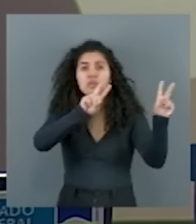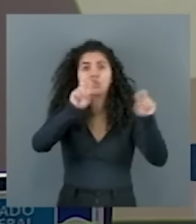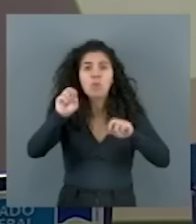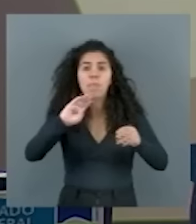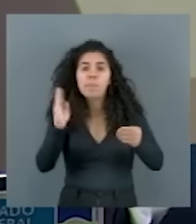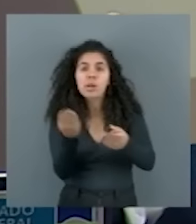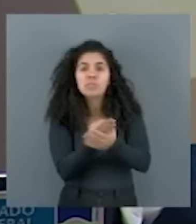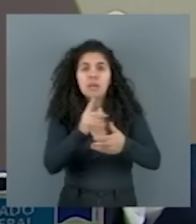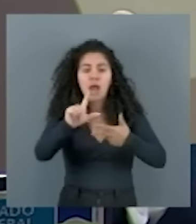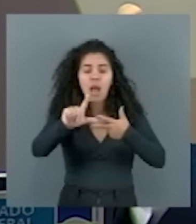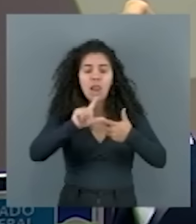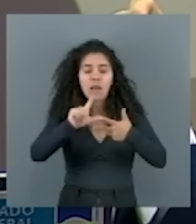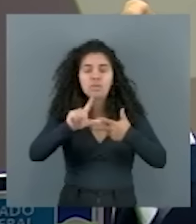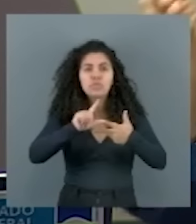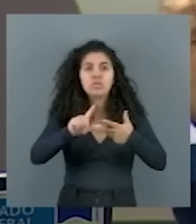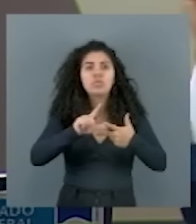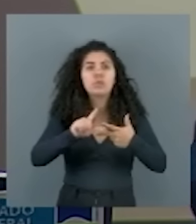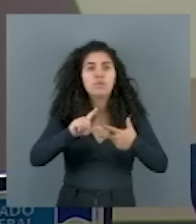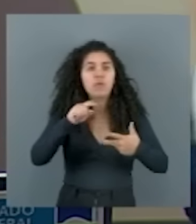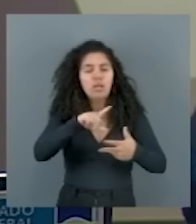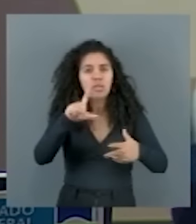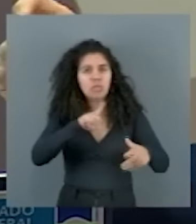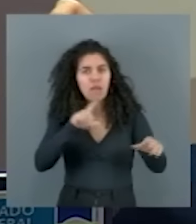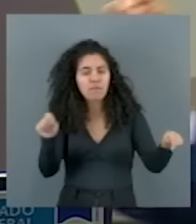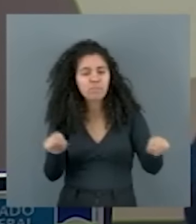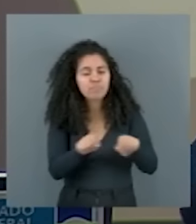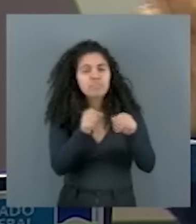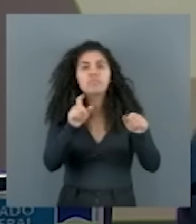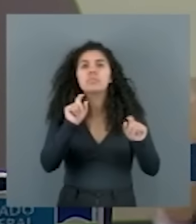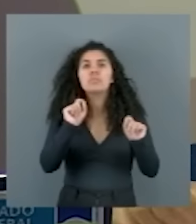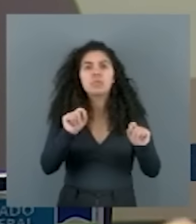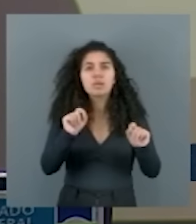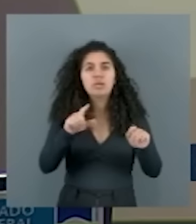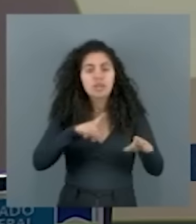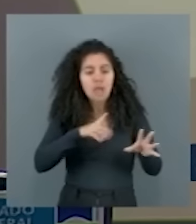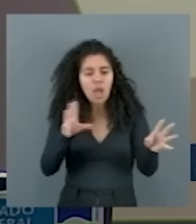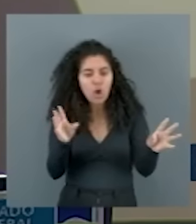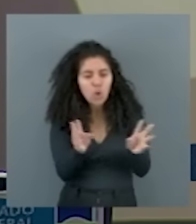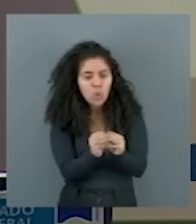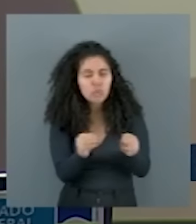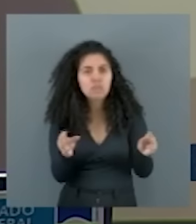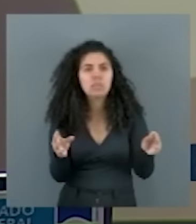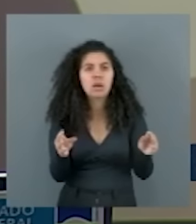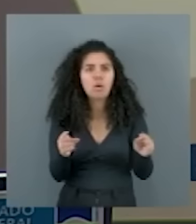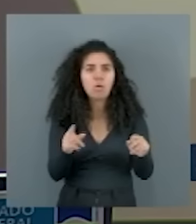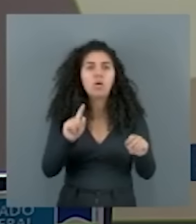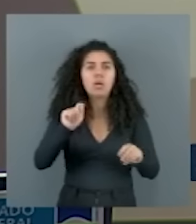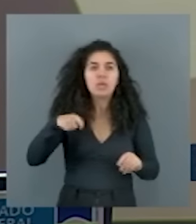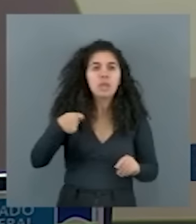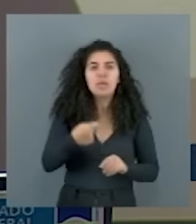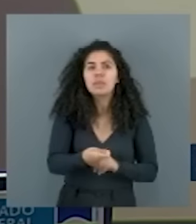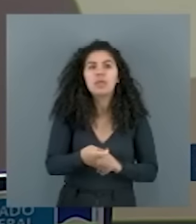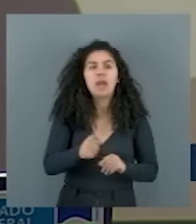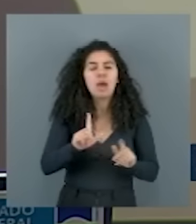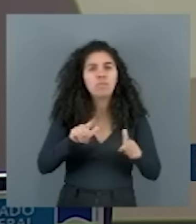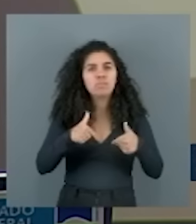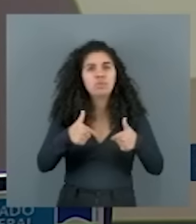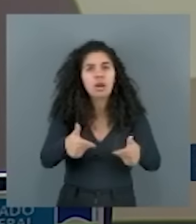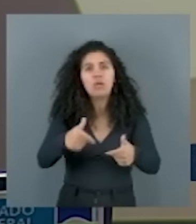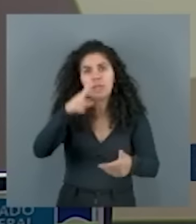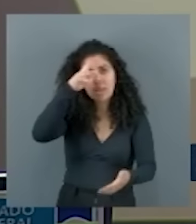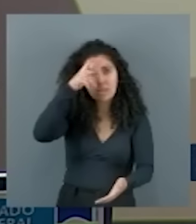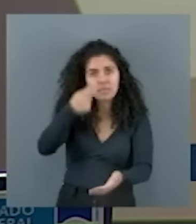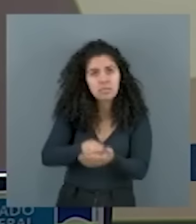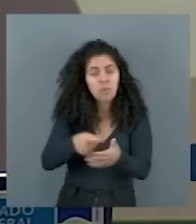seu exaurimento, ele tem a sua finalização, a sua conclusão, com o ato de decisão do